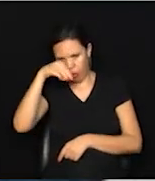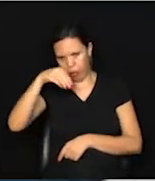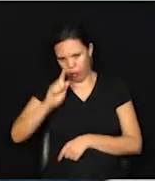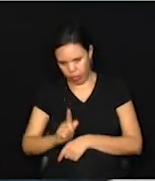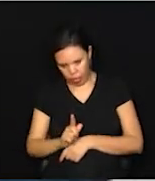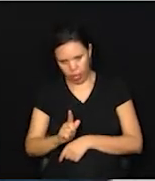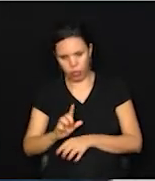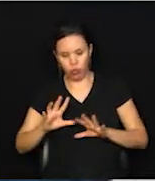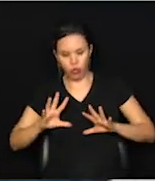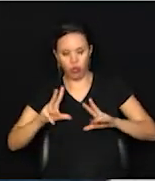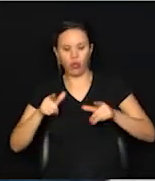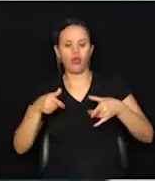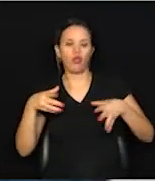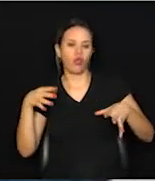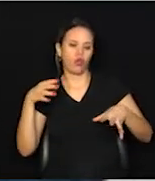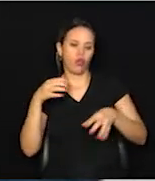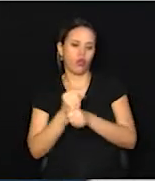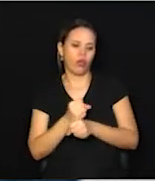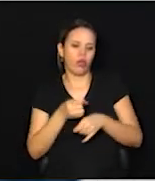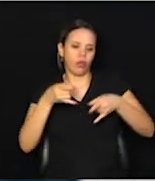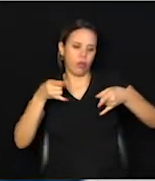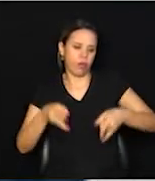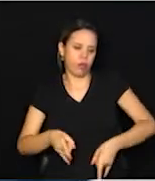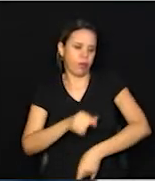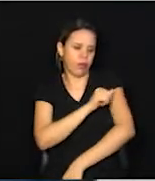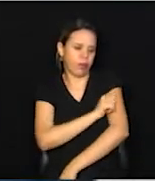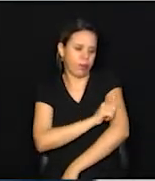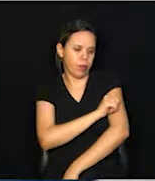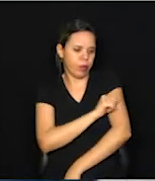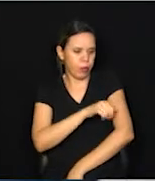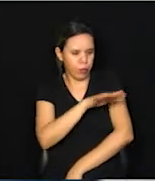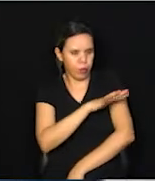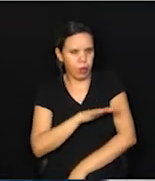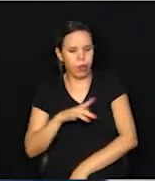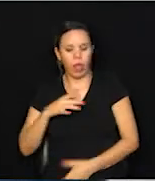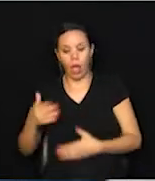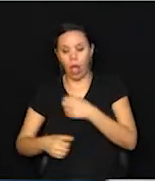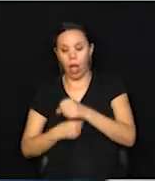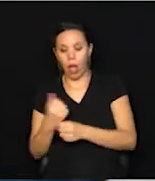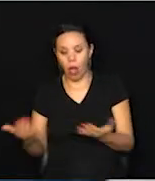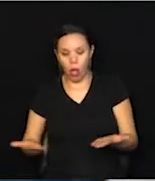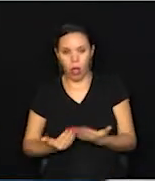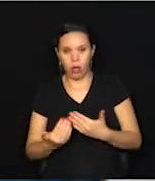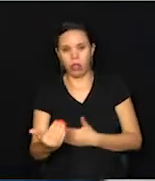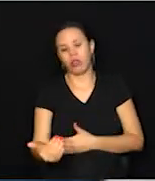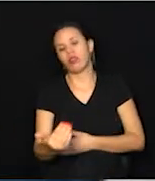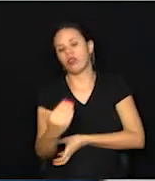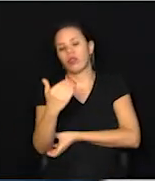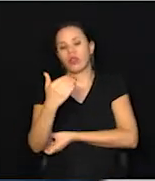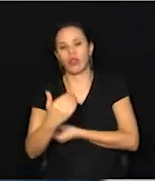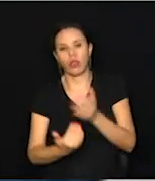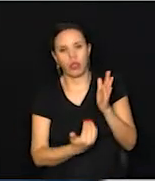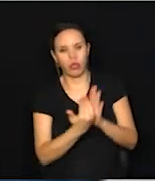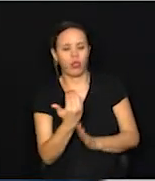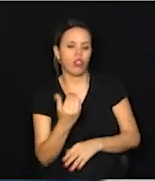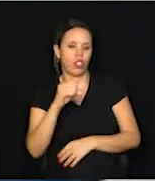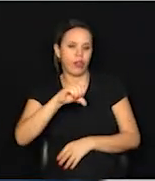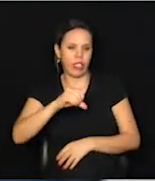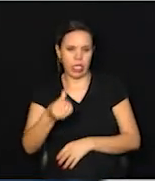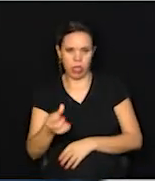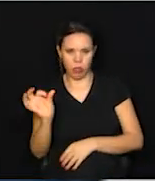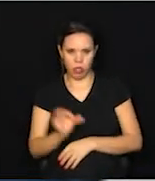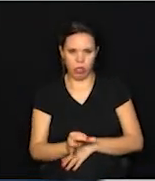E nós tivemos um aumento, então, nesse ano, de 96% de aumento de leito de UTI na rede Mário Gatti